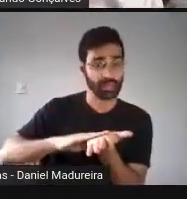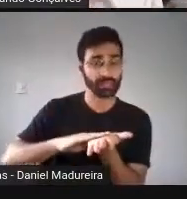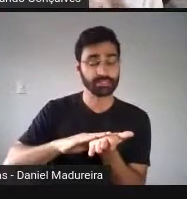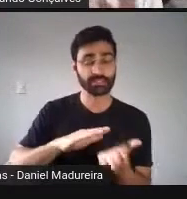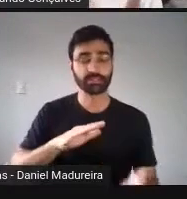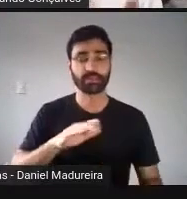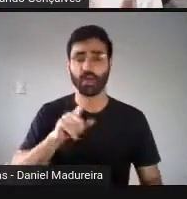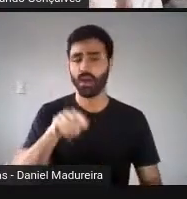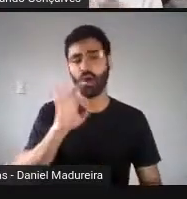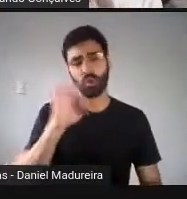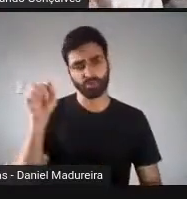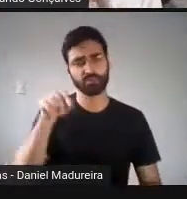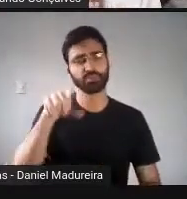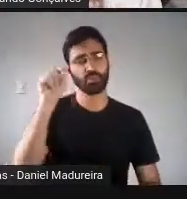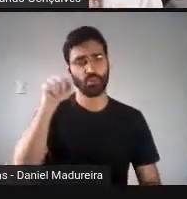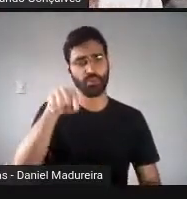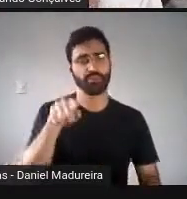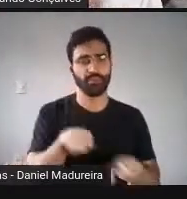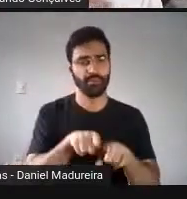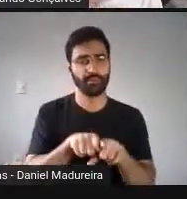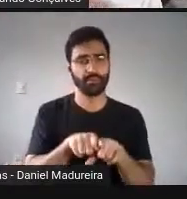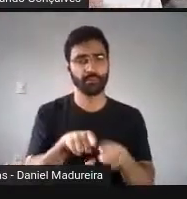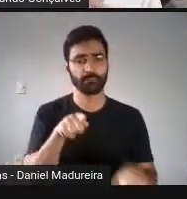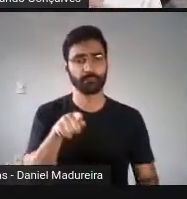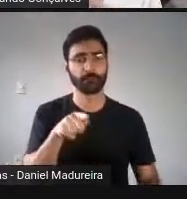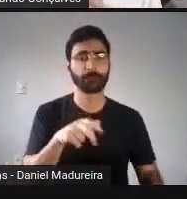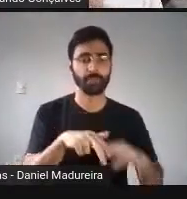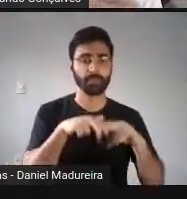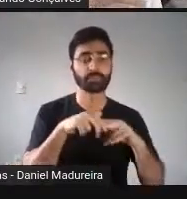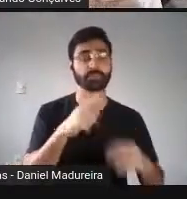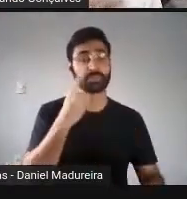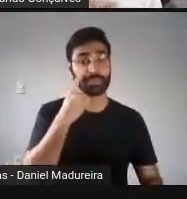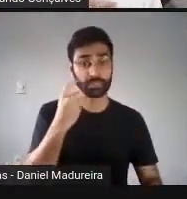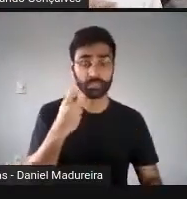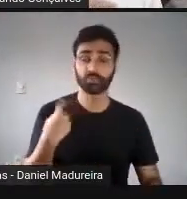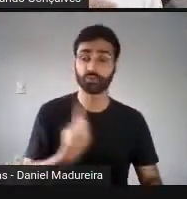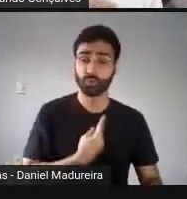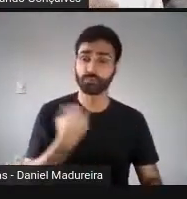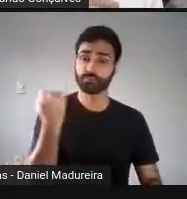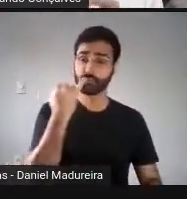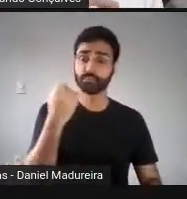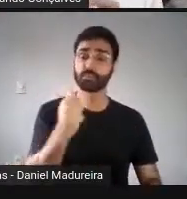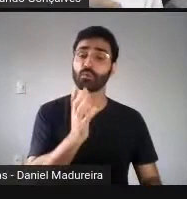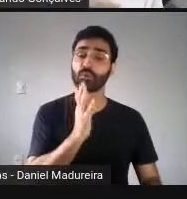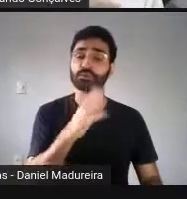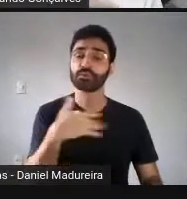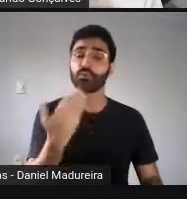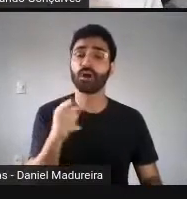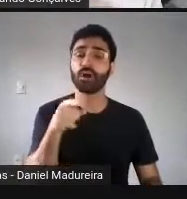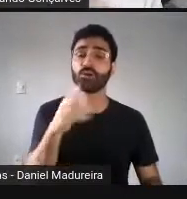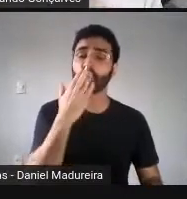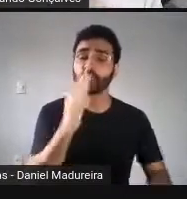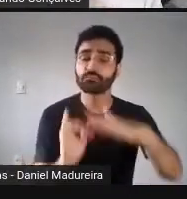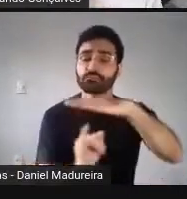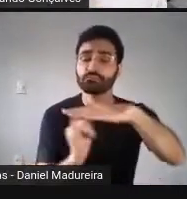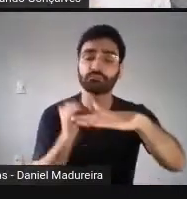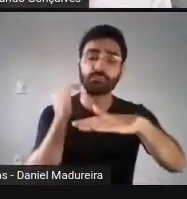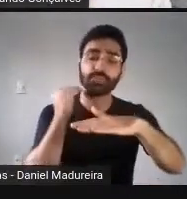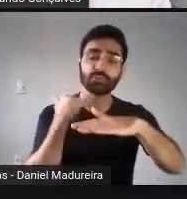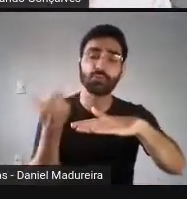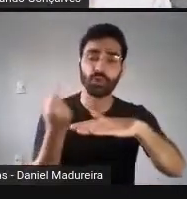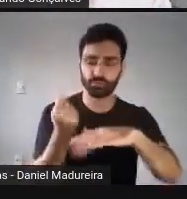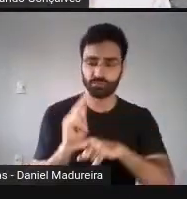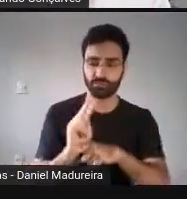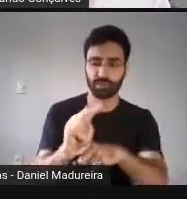ótima opção, é uma ótima alternativa, né? É interessante, pessoal, que a gente conheça a instituição para a qual a gente está emprestando, né? Porque